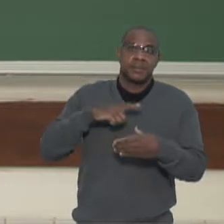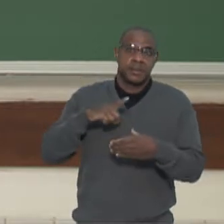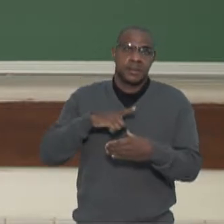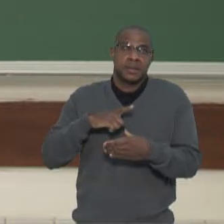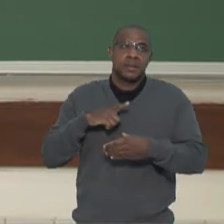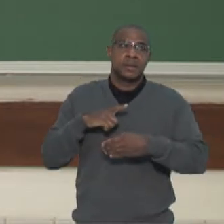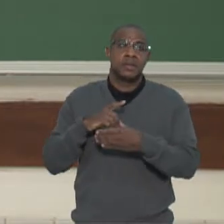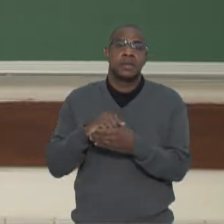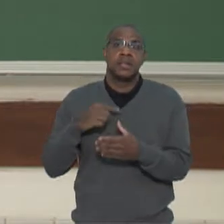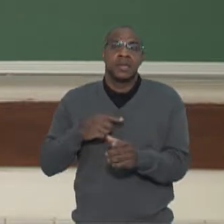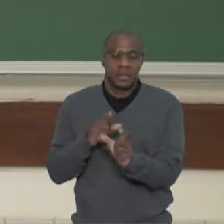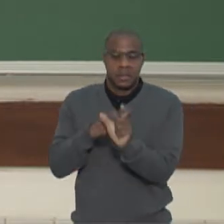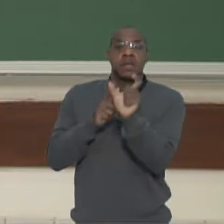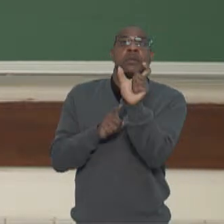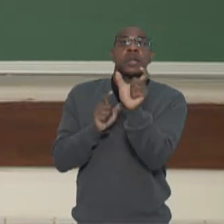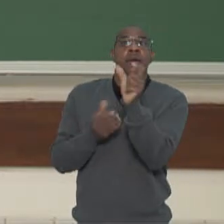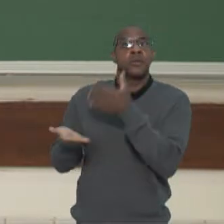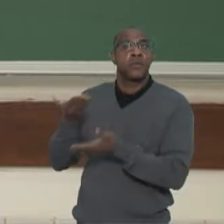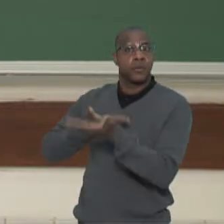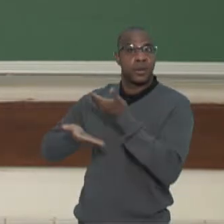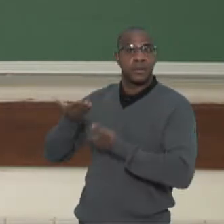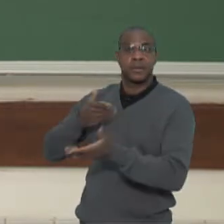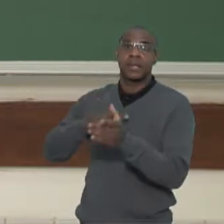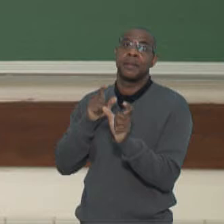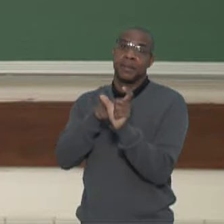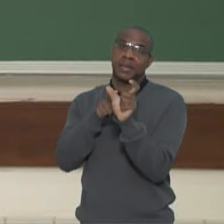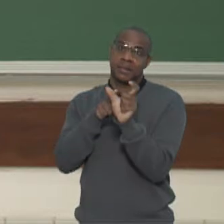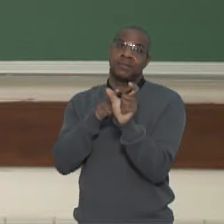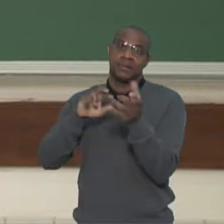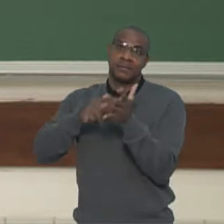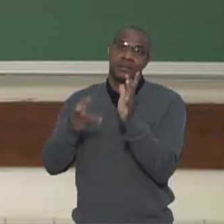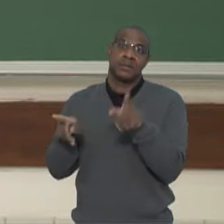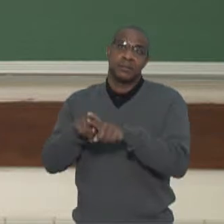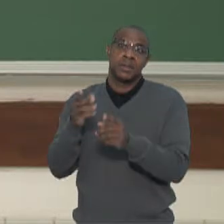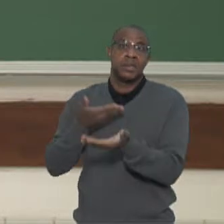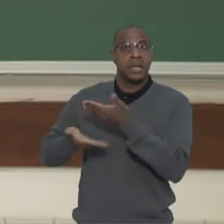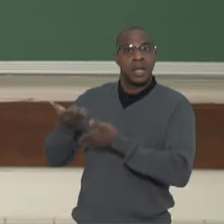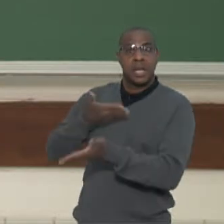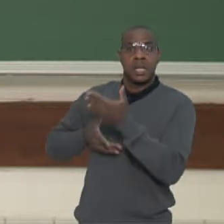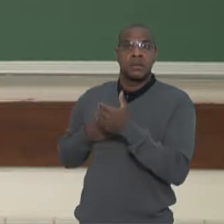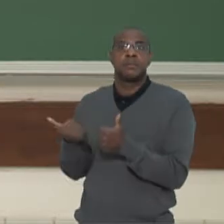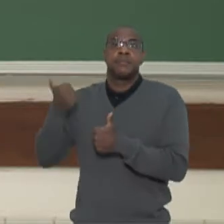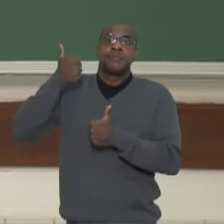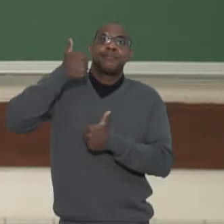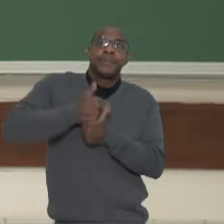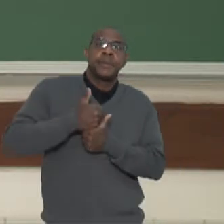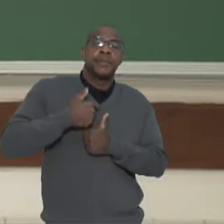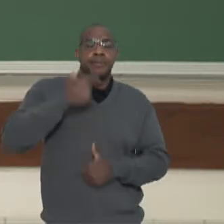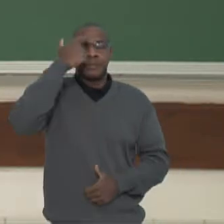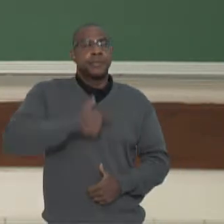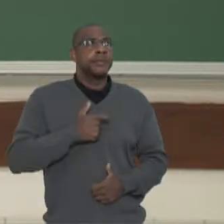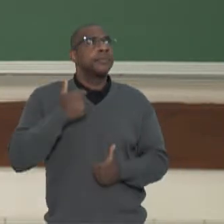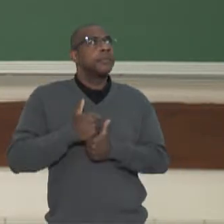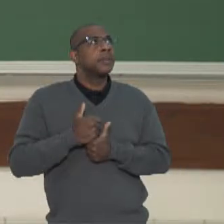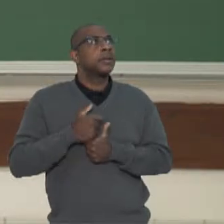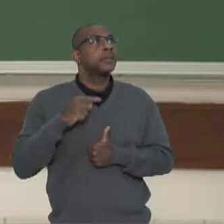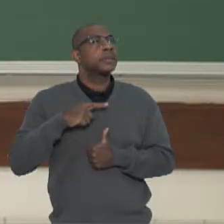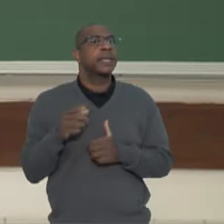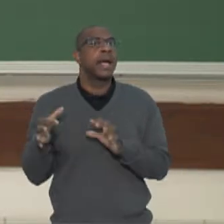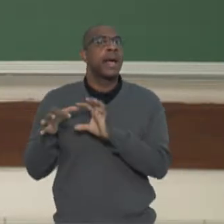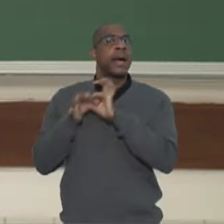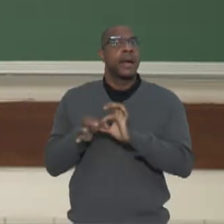própria colaboração, você se colocar no lugar do outro, né? Você ter essa união,